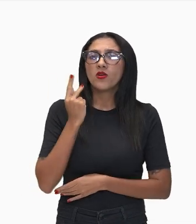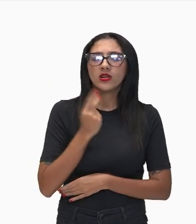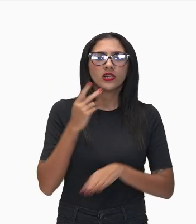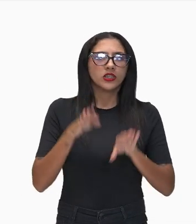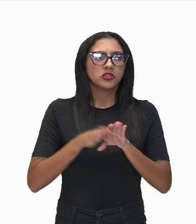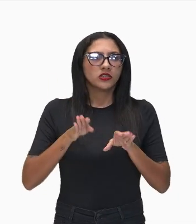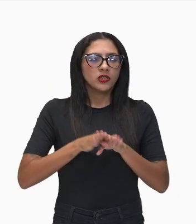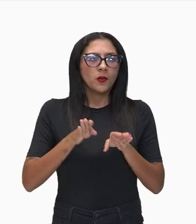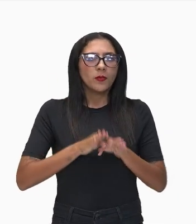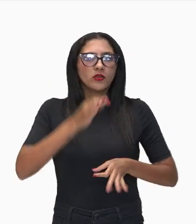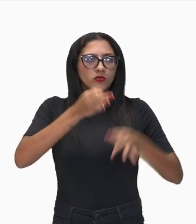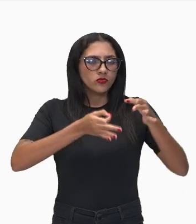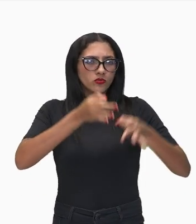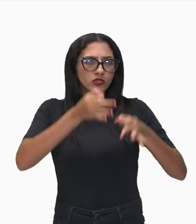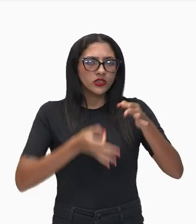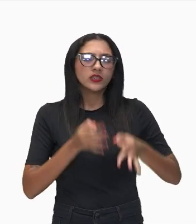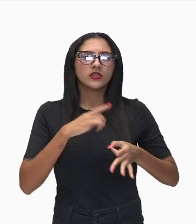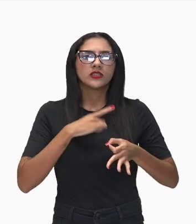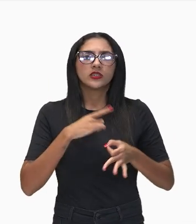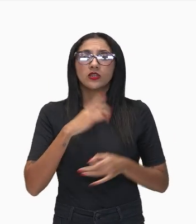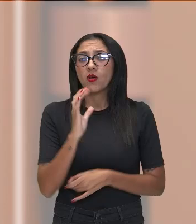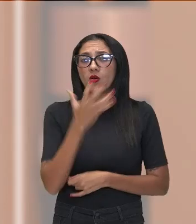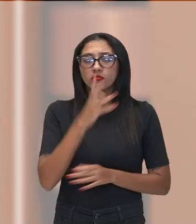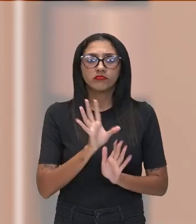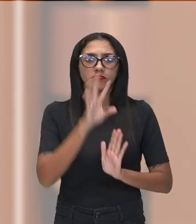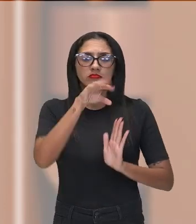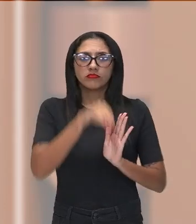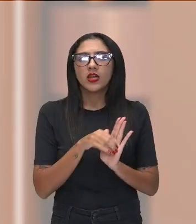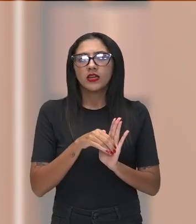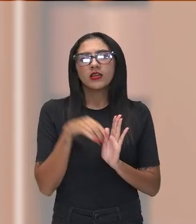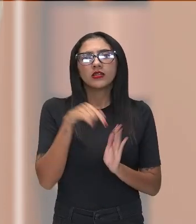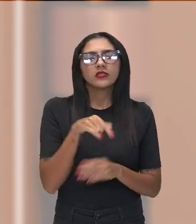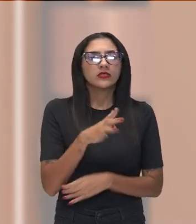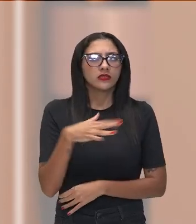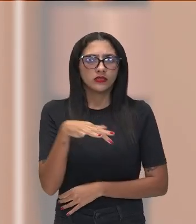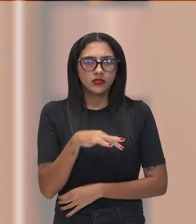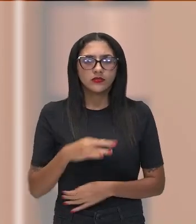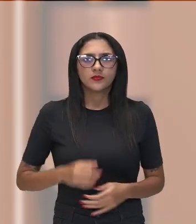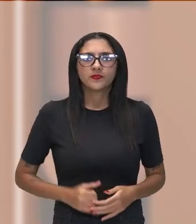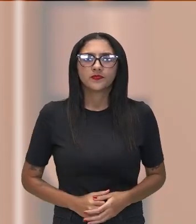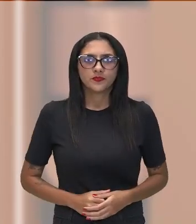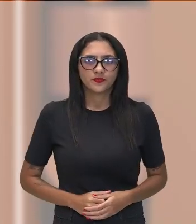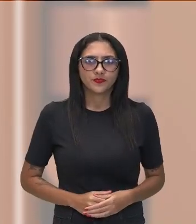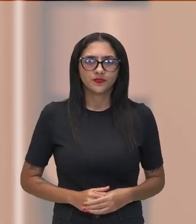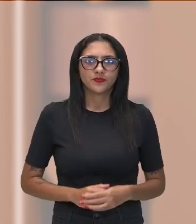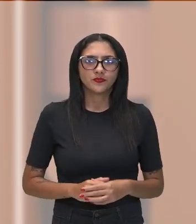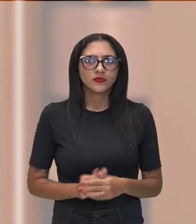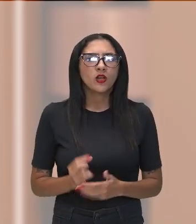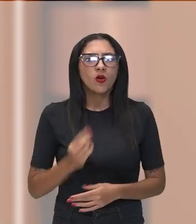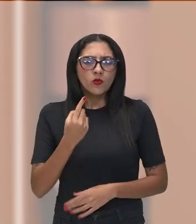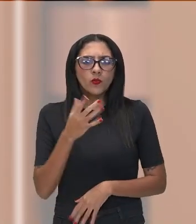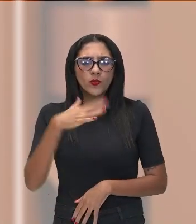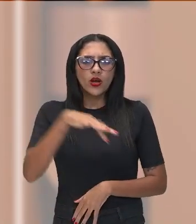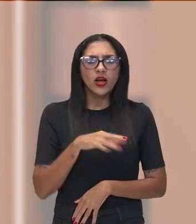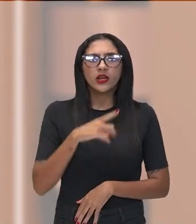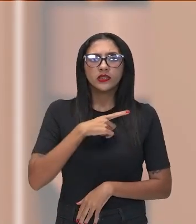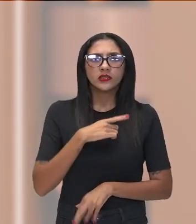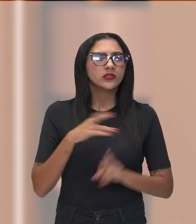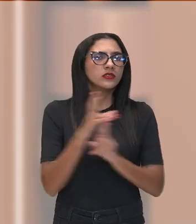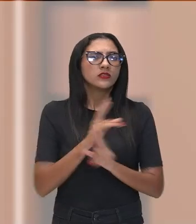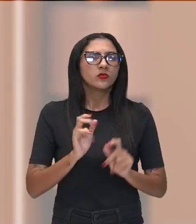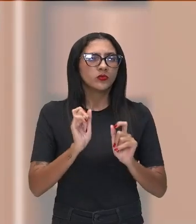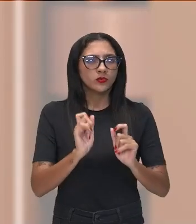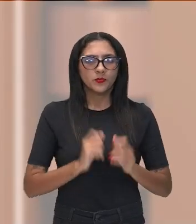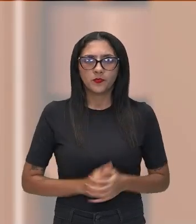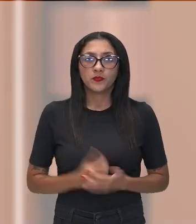jurídica que ocorre dentro daquele território. Uma nação, ela vai dizer respeito ao quê?